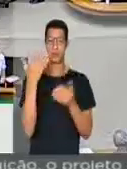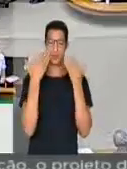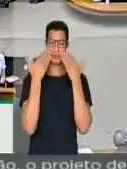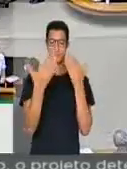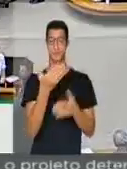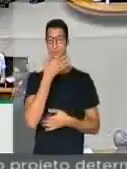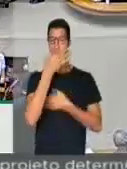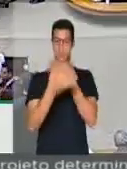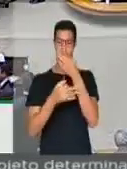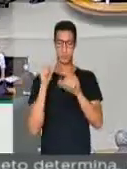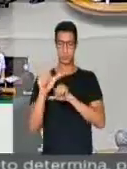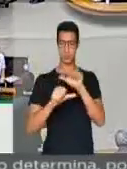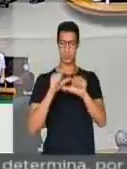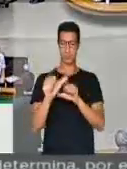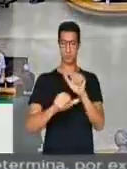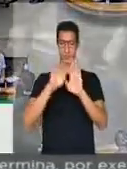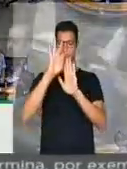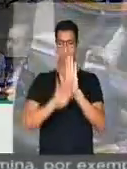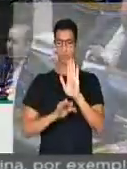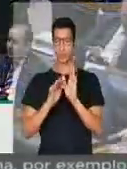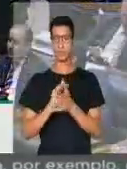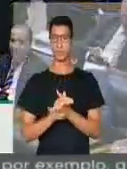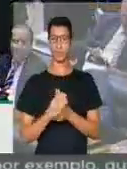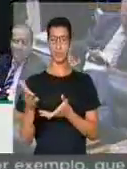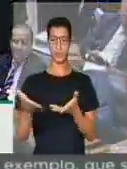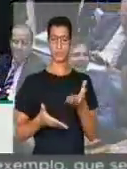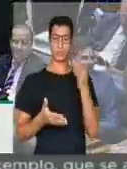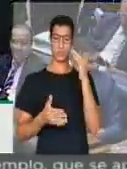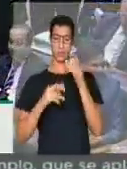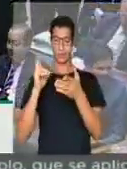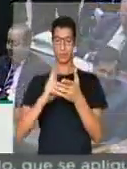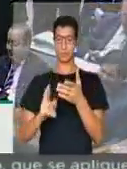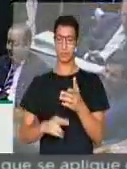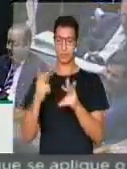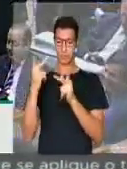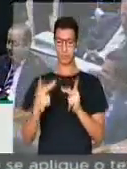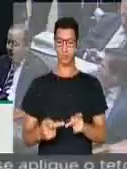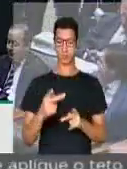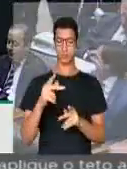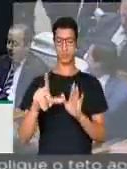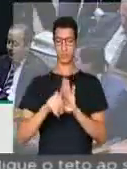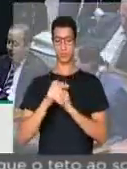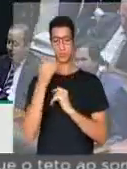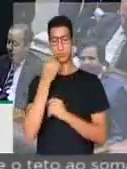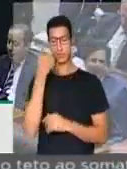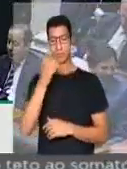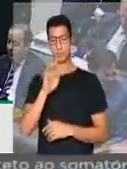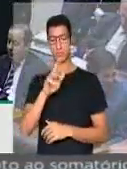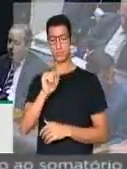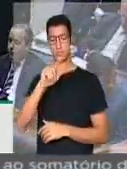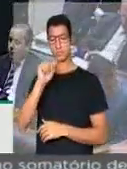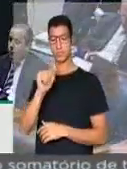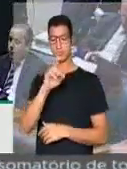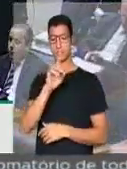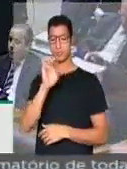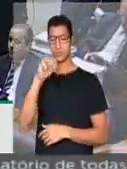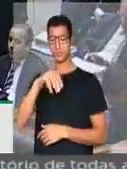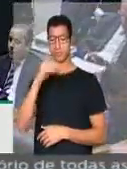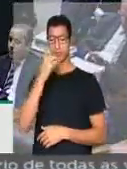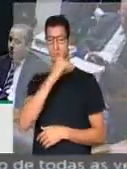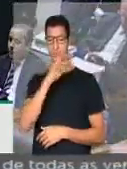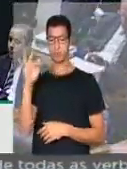apresentar sugestões de mudanças ao texto. Com a palavra, o relator desse projeto de lei, deputado Alberto Fraga, do DEM, aqui do Distrito Federal.